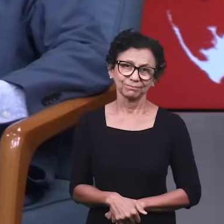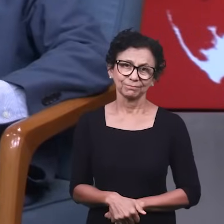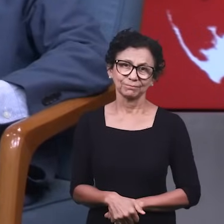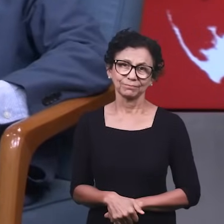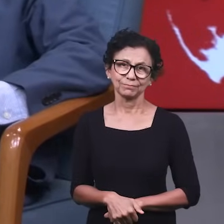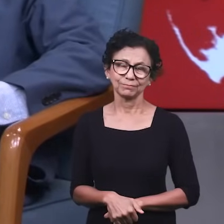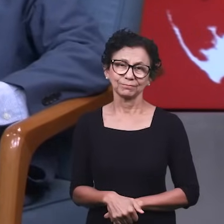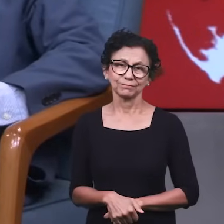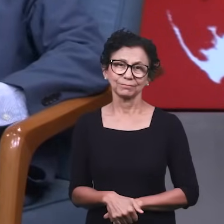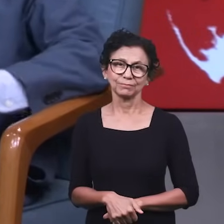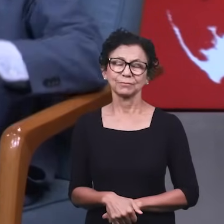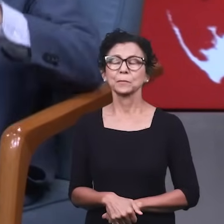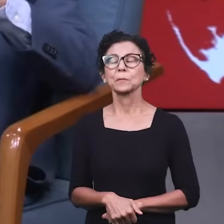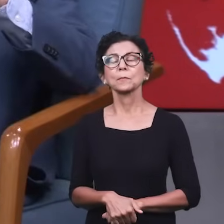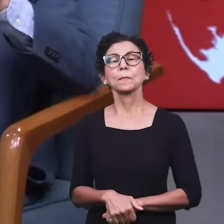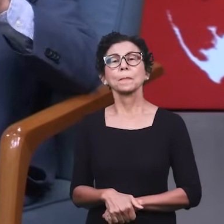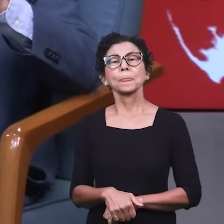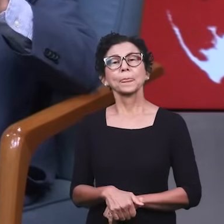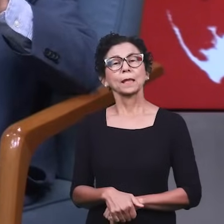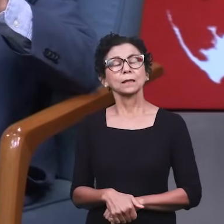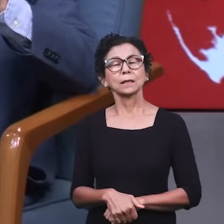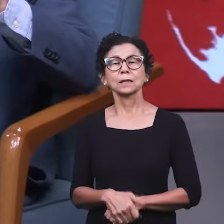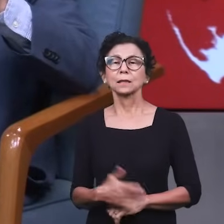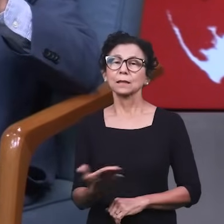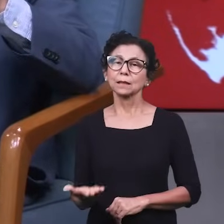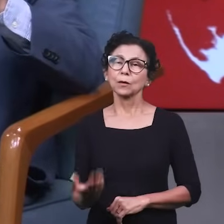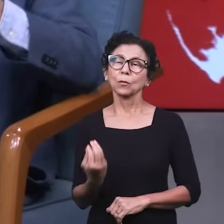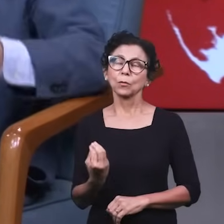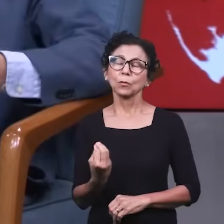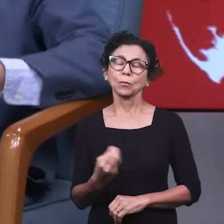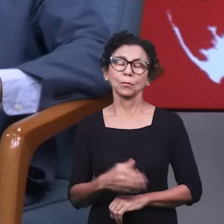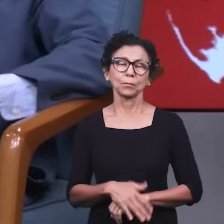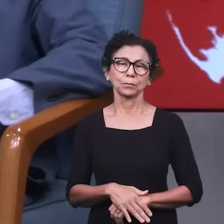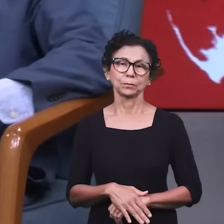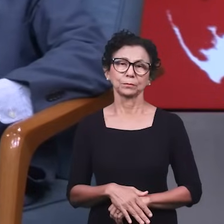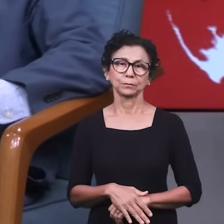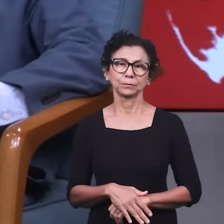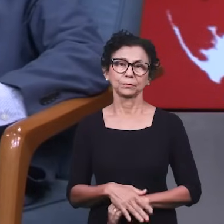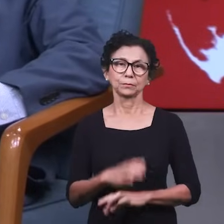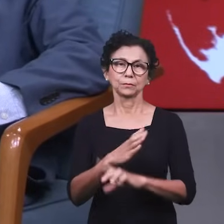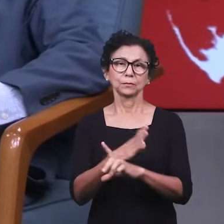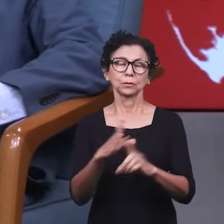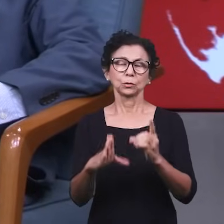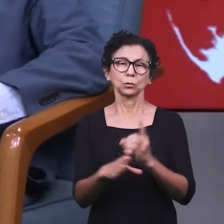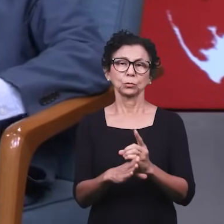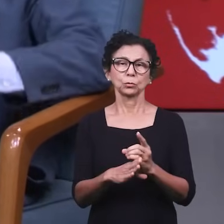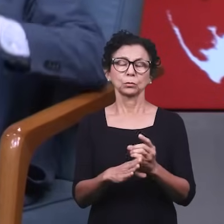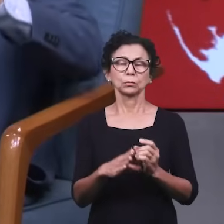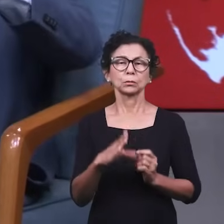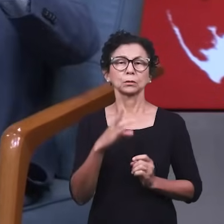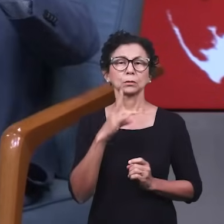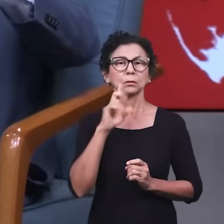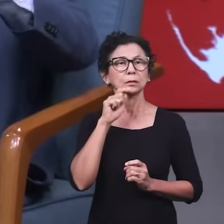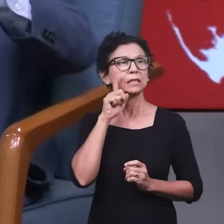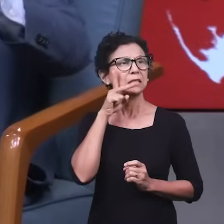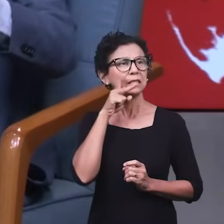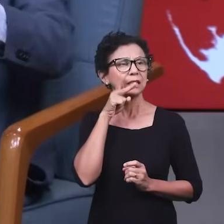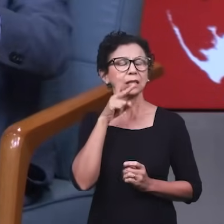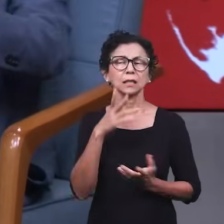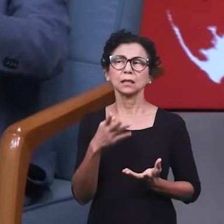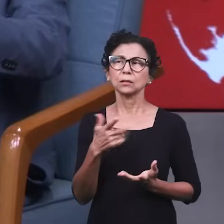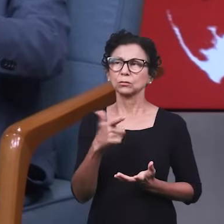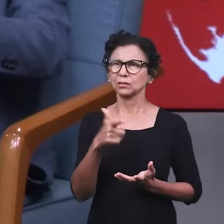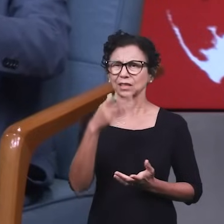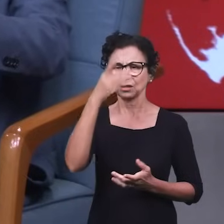vida da igreja. Você não pode ter um culto de ceia sem dom espiritual. Uma igreja que tem um